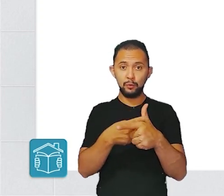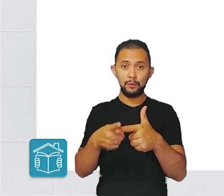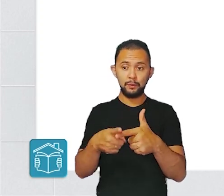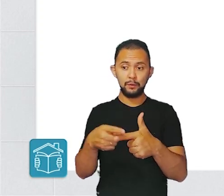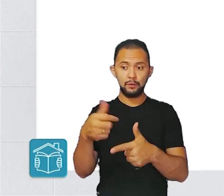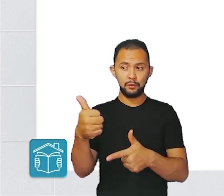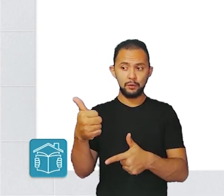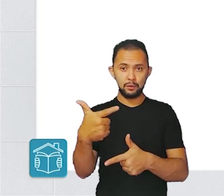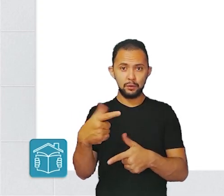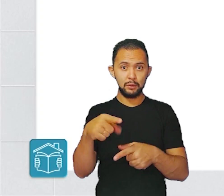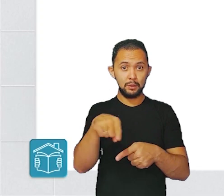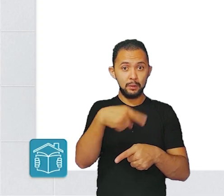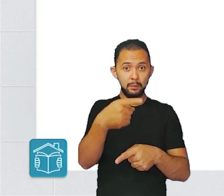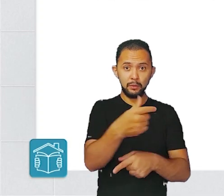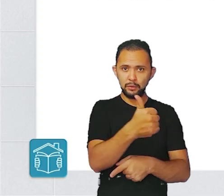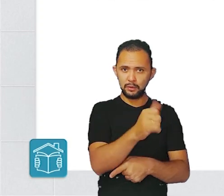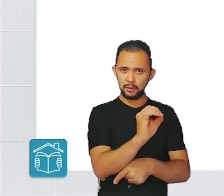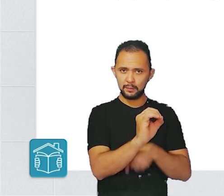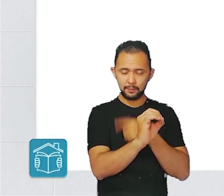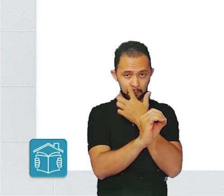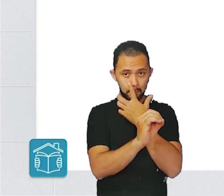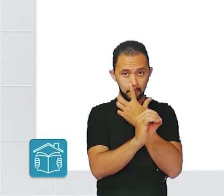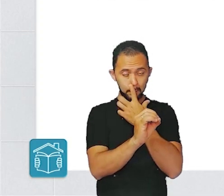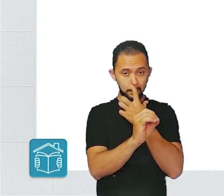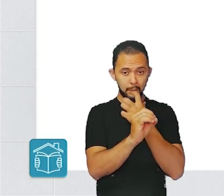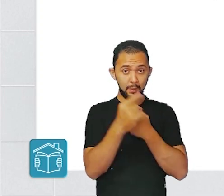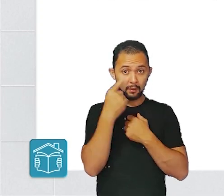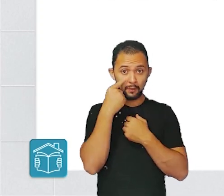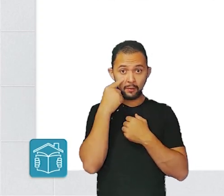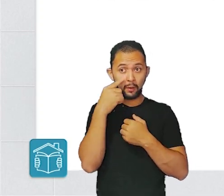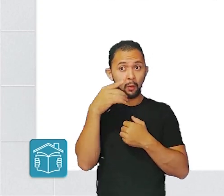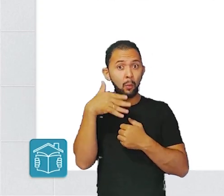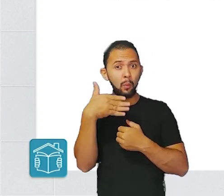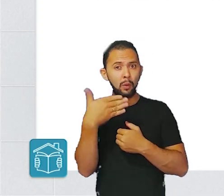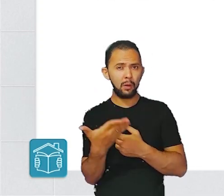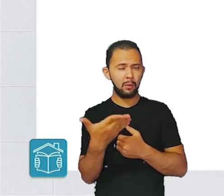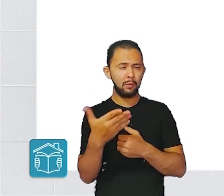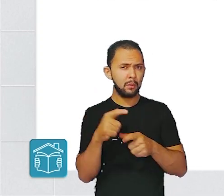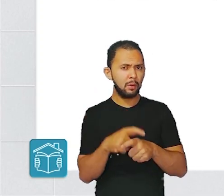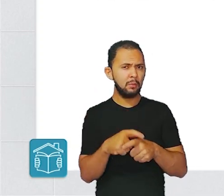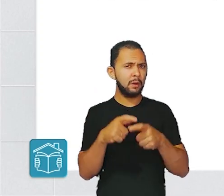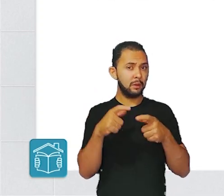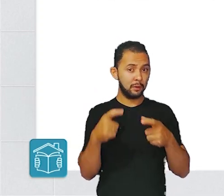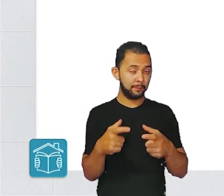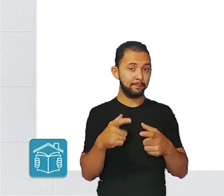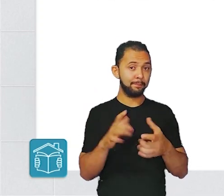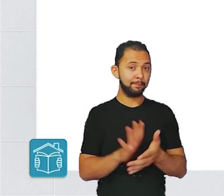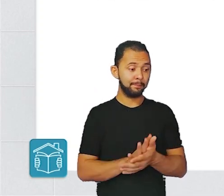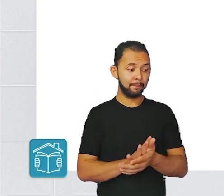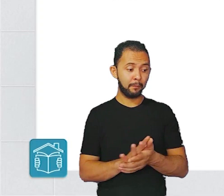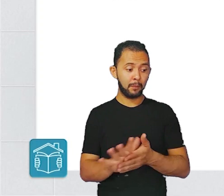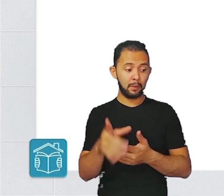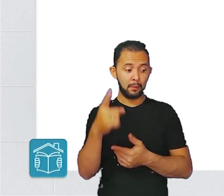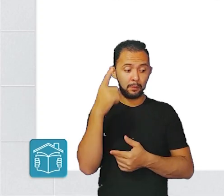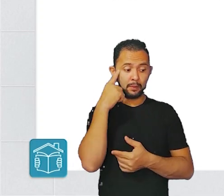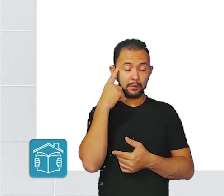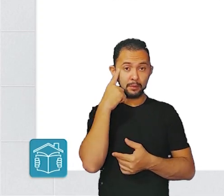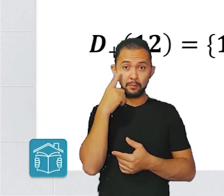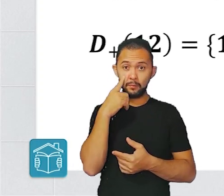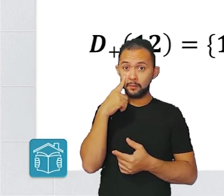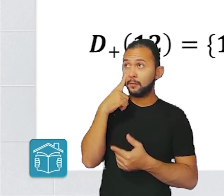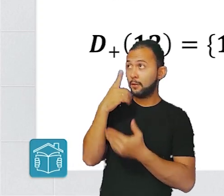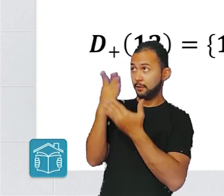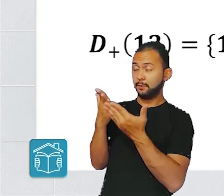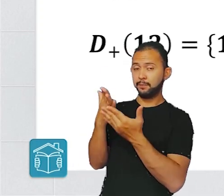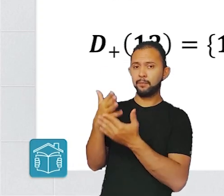que tem em comum. Como é que a gente faz isso, né? Ó, os divisores de 10, nós já sabemos, né? Nós já calculamos eles. É 1, o 2, o 5